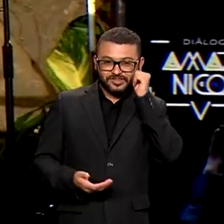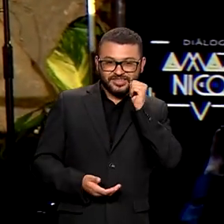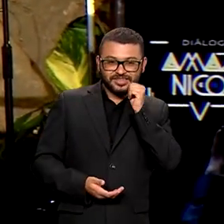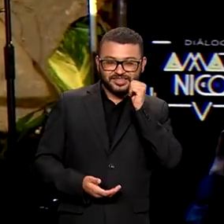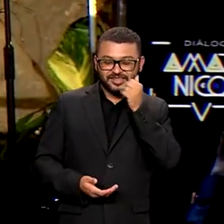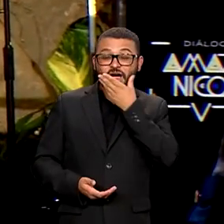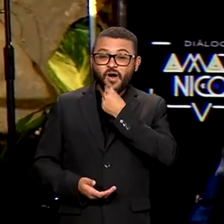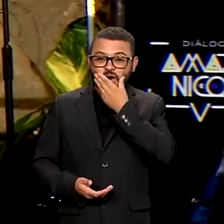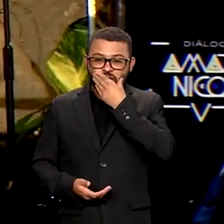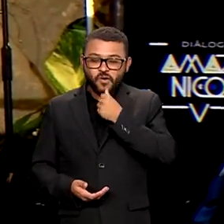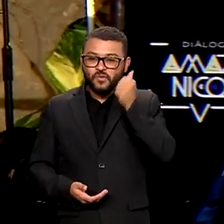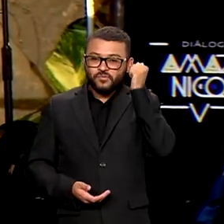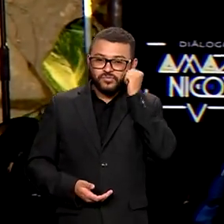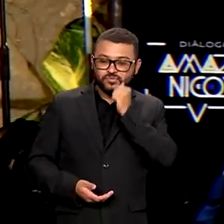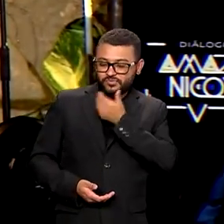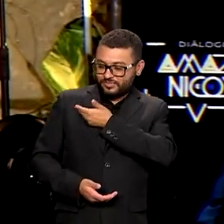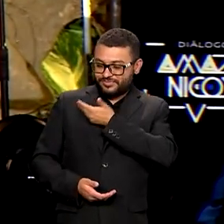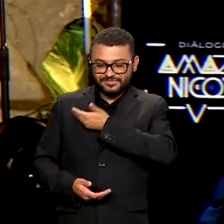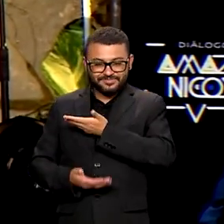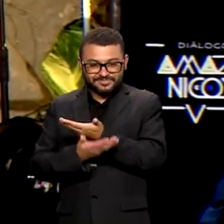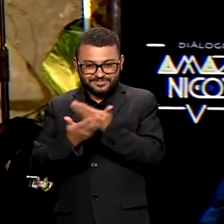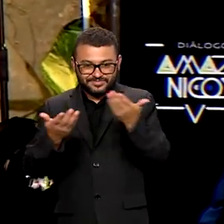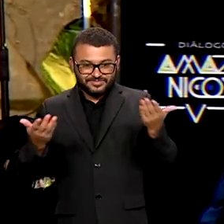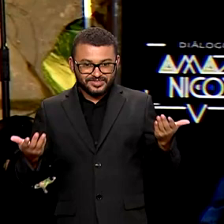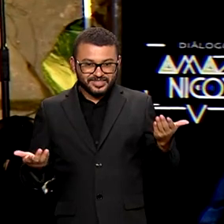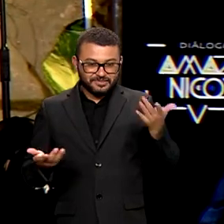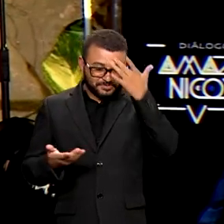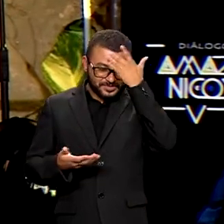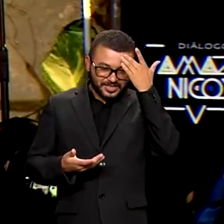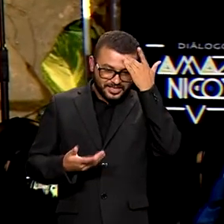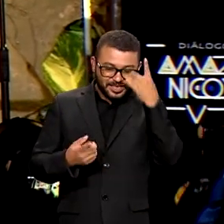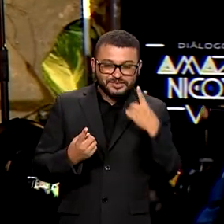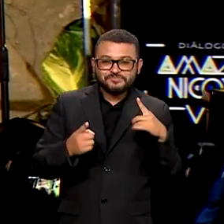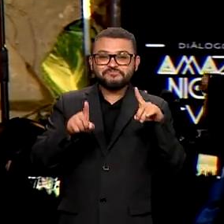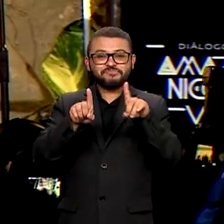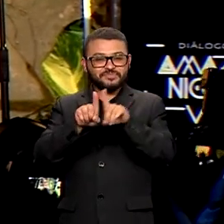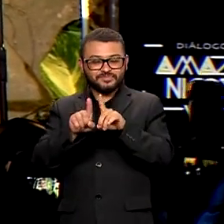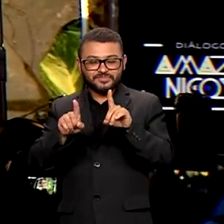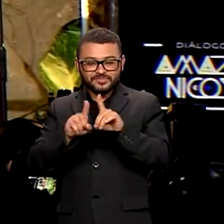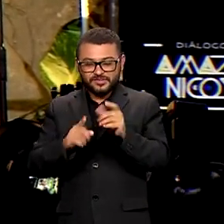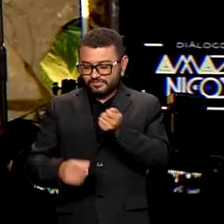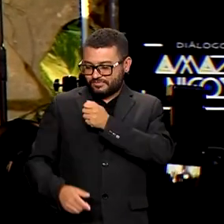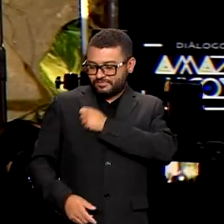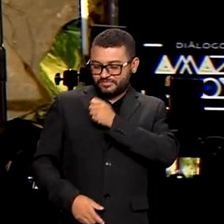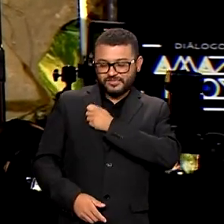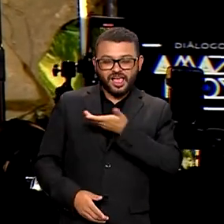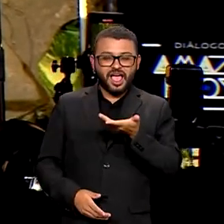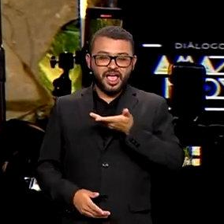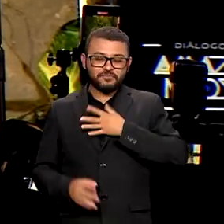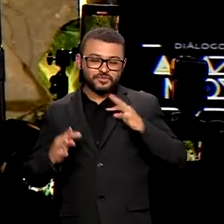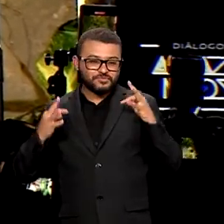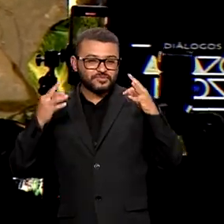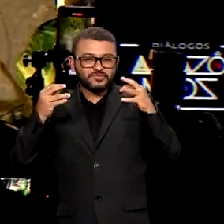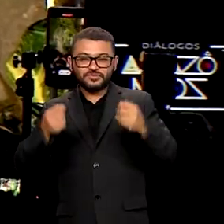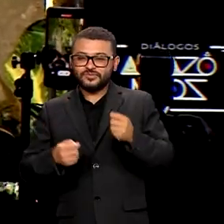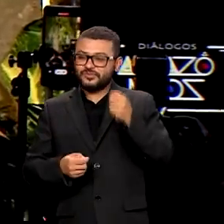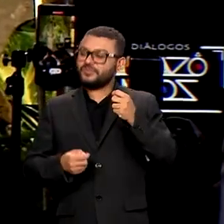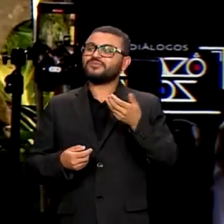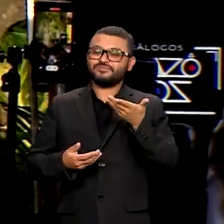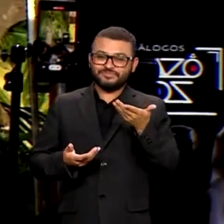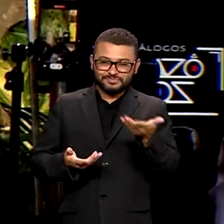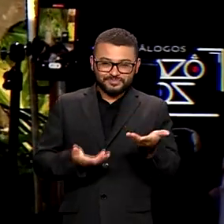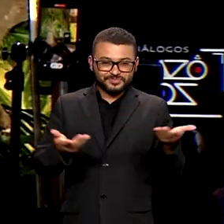companheiros, companheiras, parceiros, parceiras, amigos,